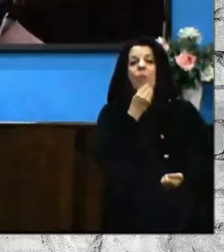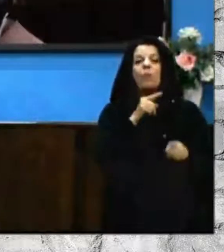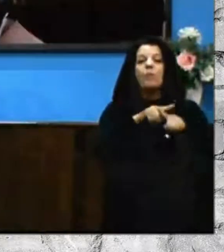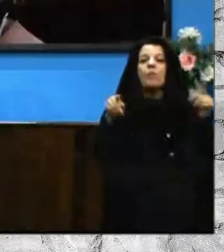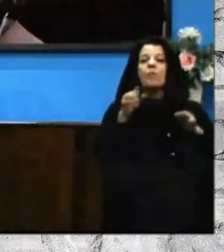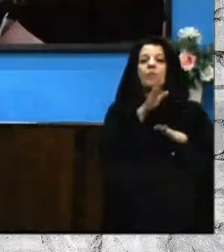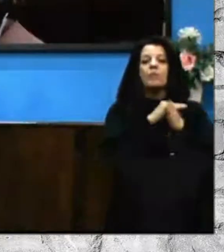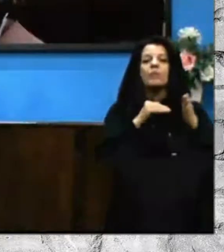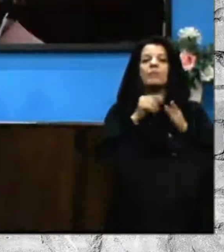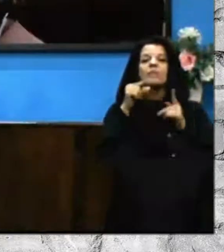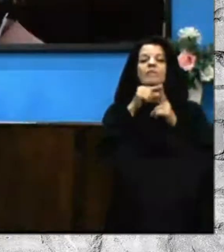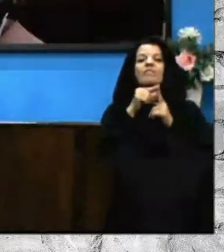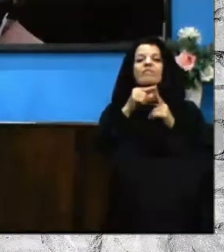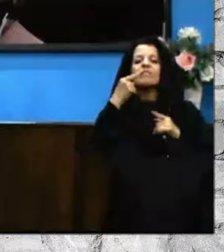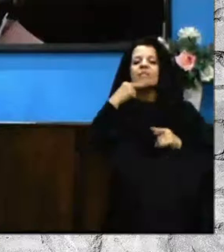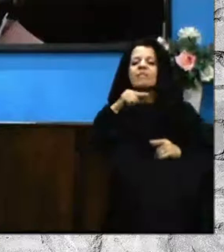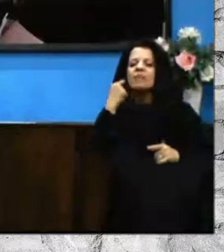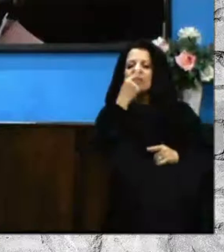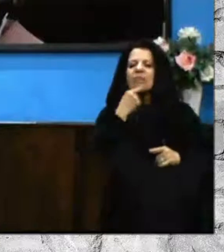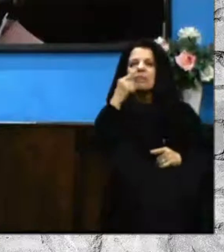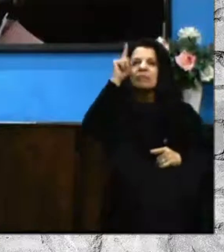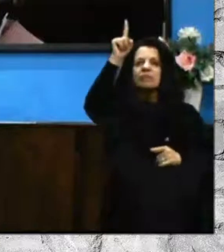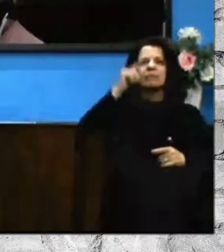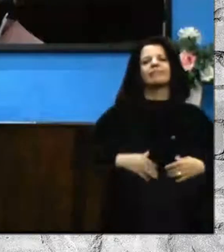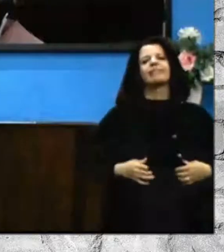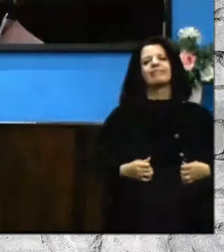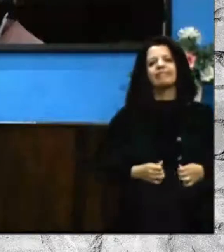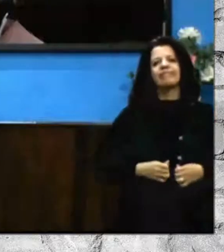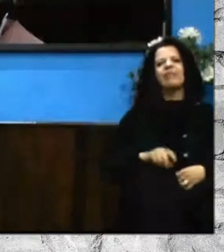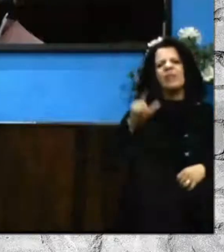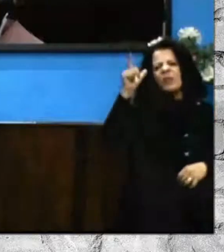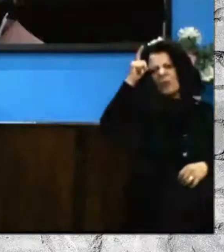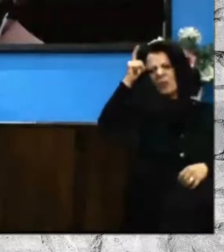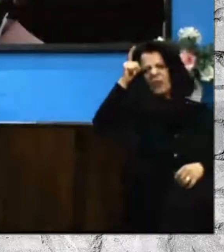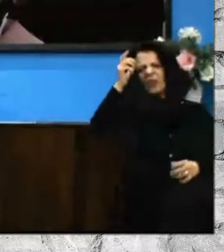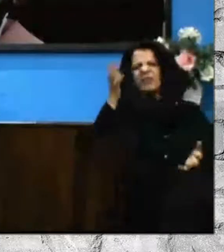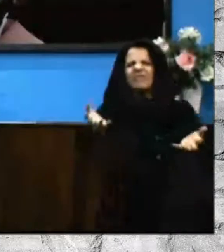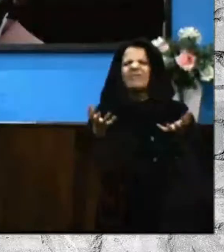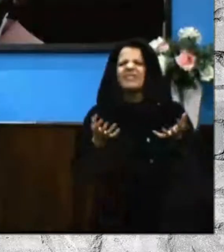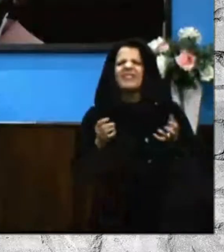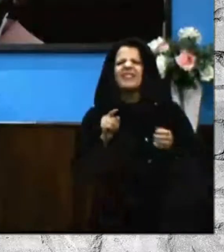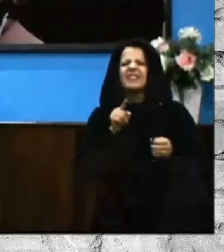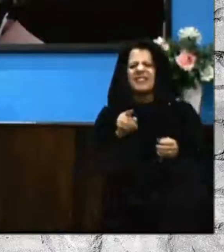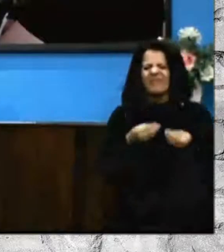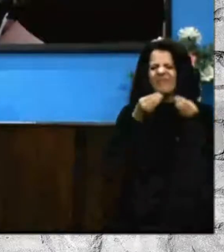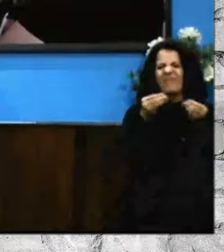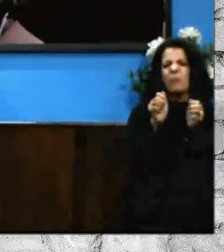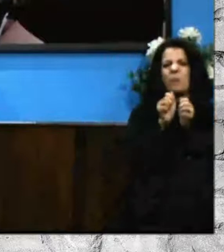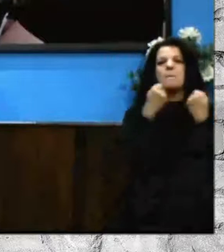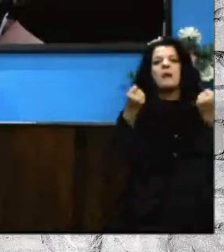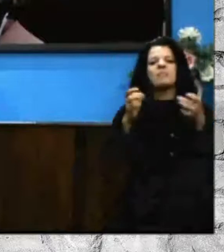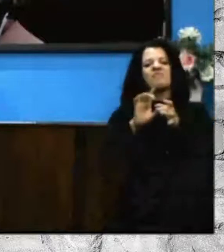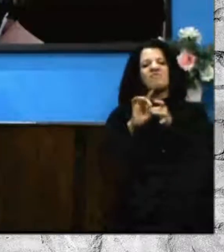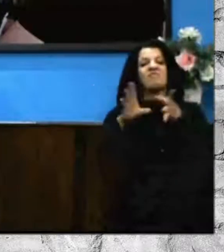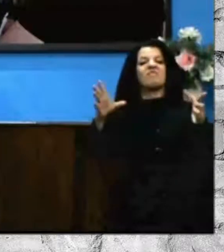da boca de Deus. Meus irmãos, quando o diabo quiser te dar o pão da independência,